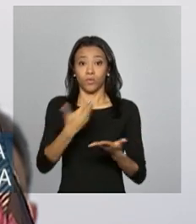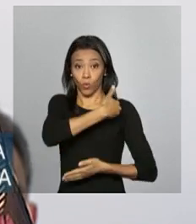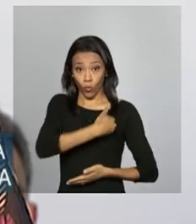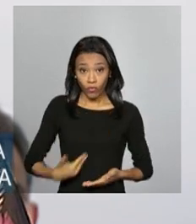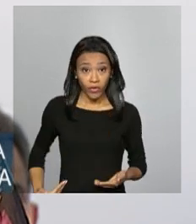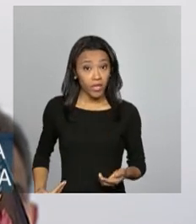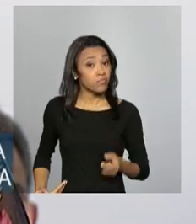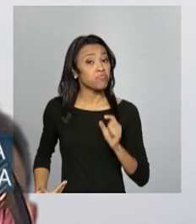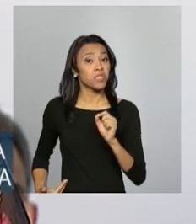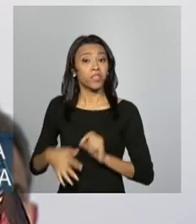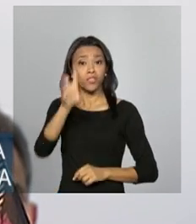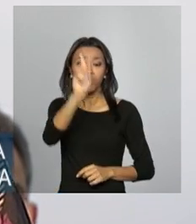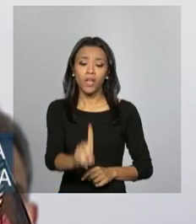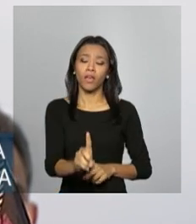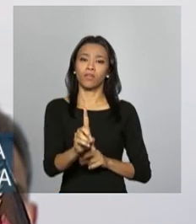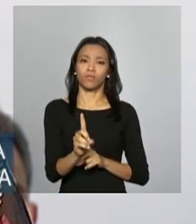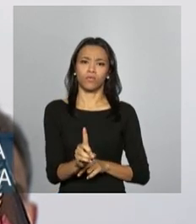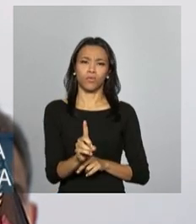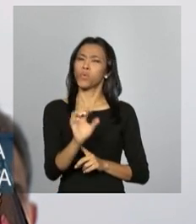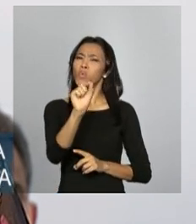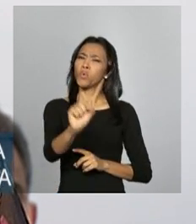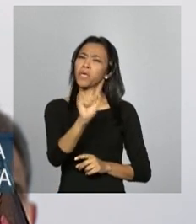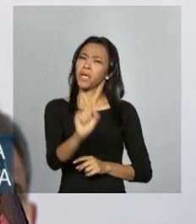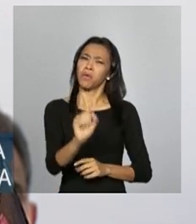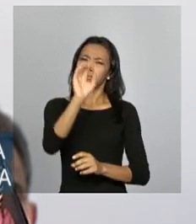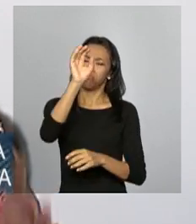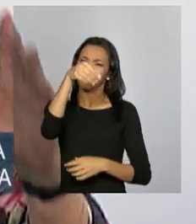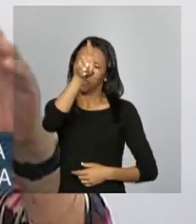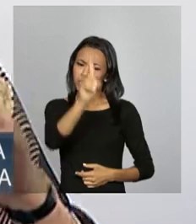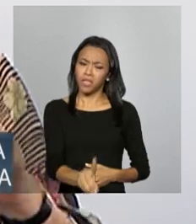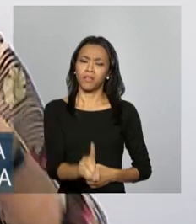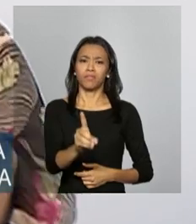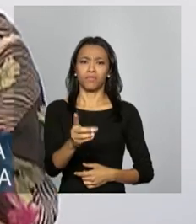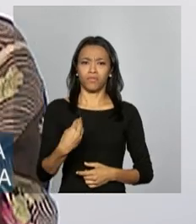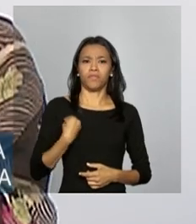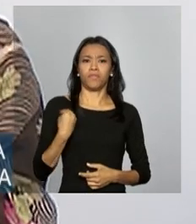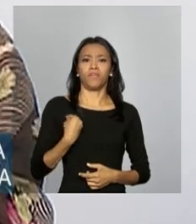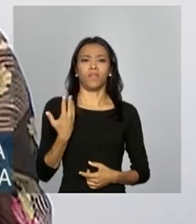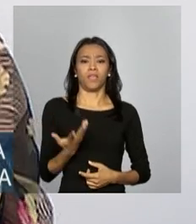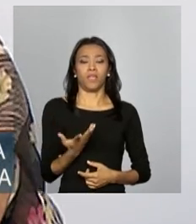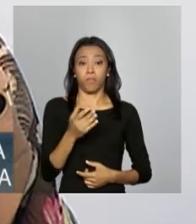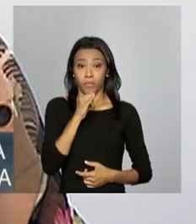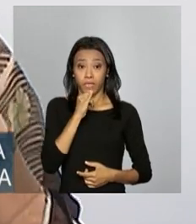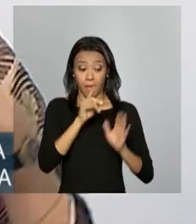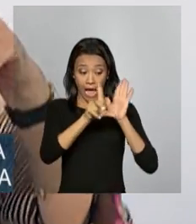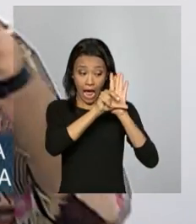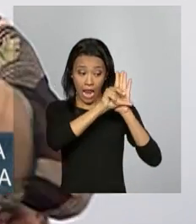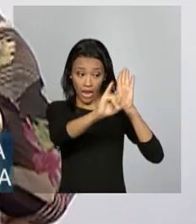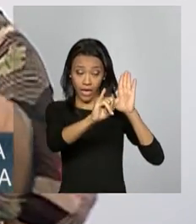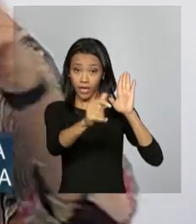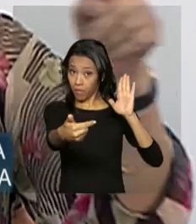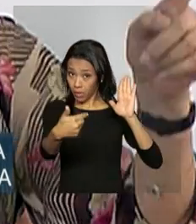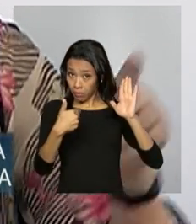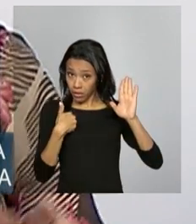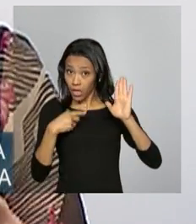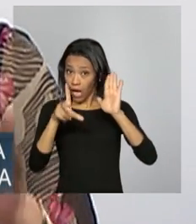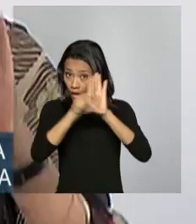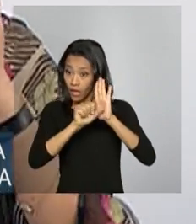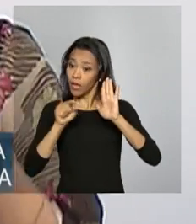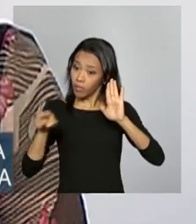de direito. O que é um Estado democrático de direito? Primeiro, a lei que vale para mim, vale para todo